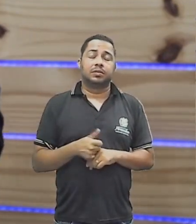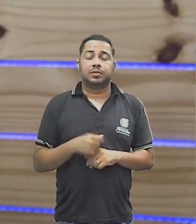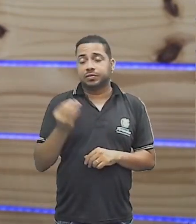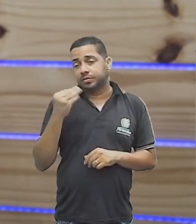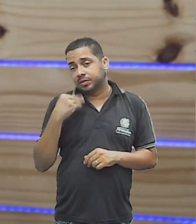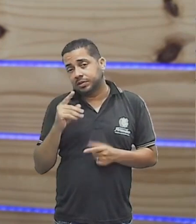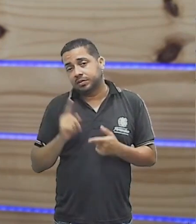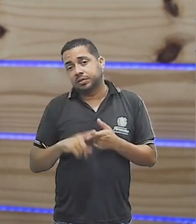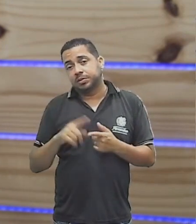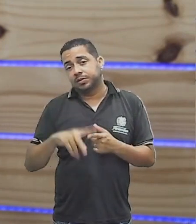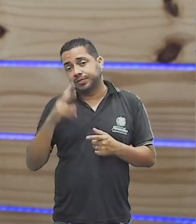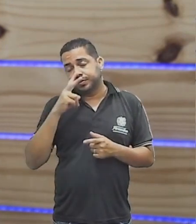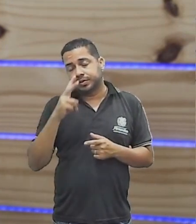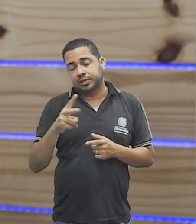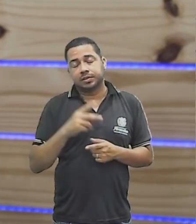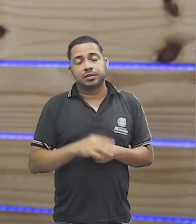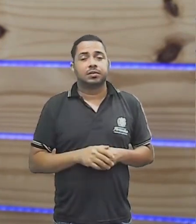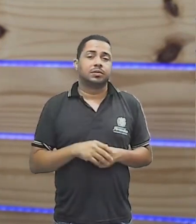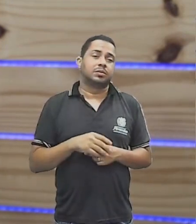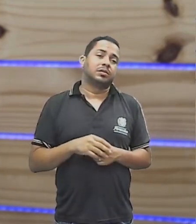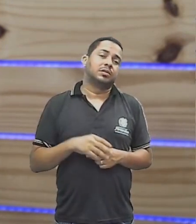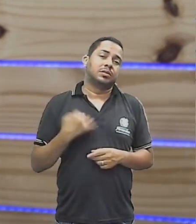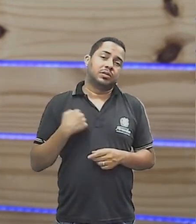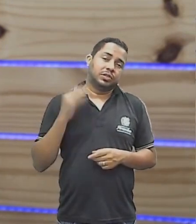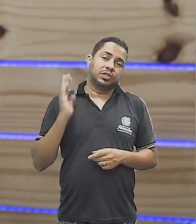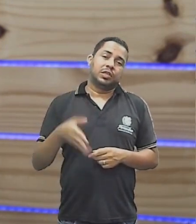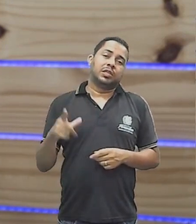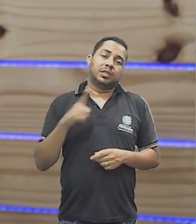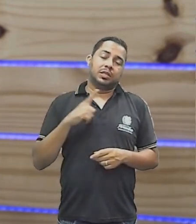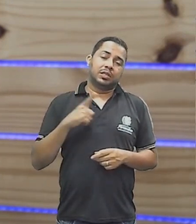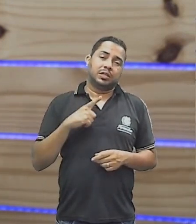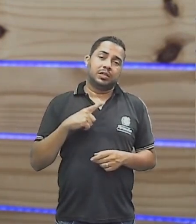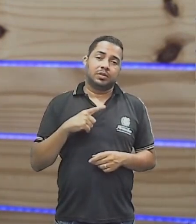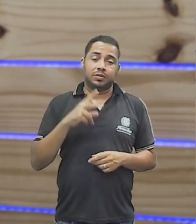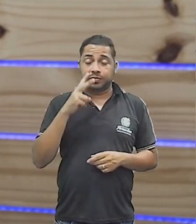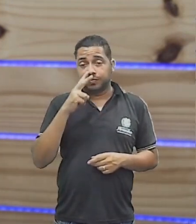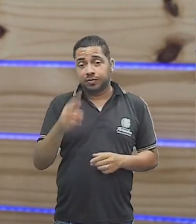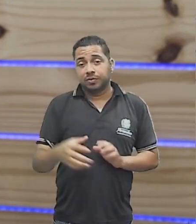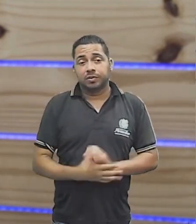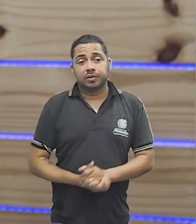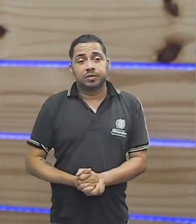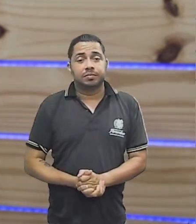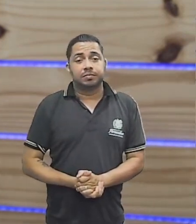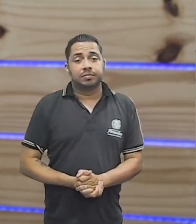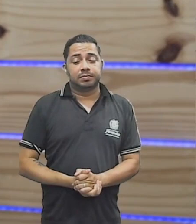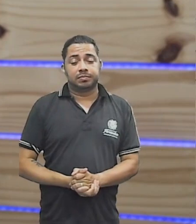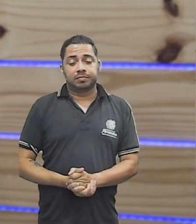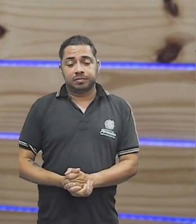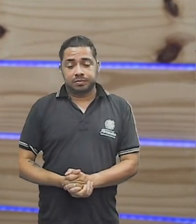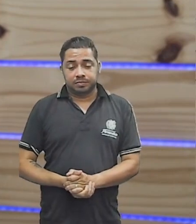como fortalecer os pontos que eu já tenho como forte.